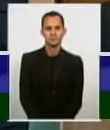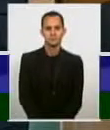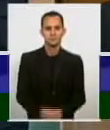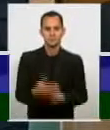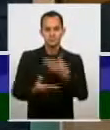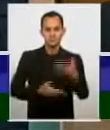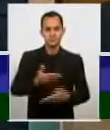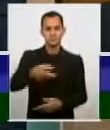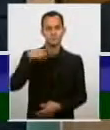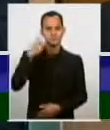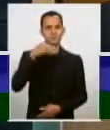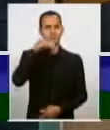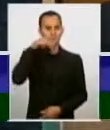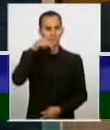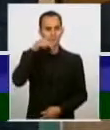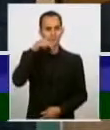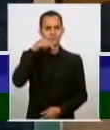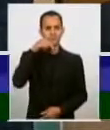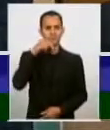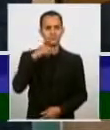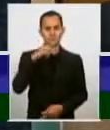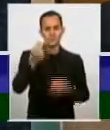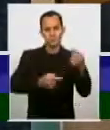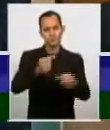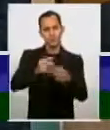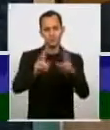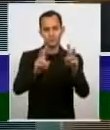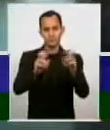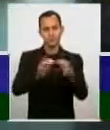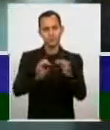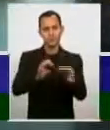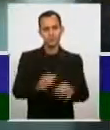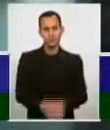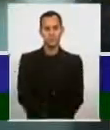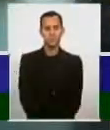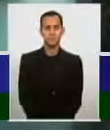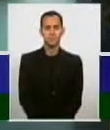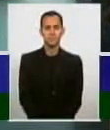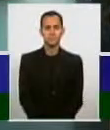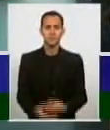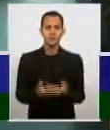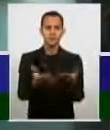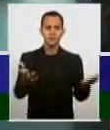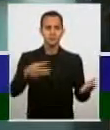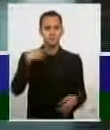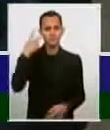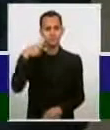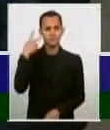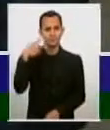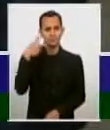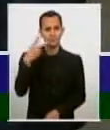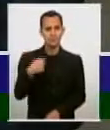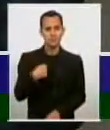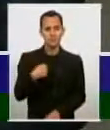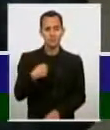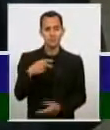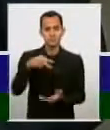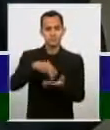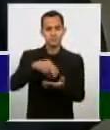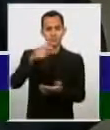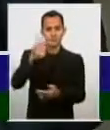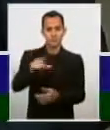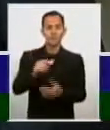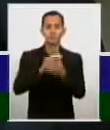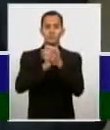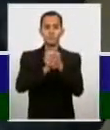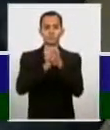Passo a palavra ao vereador Márcio Nobre, em discussão ao projeto. Senhores vereadores, eu gostaria de mais uma